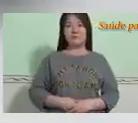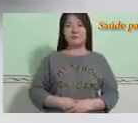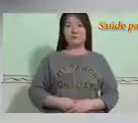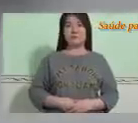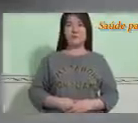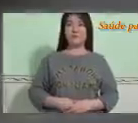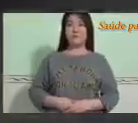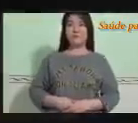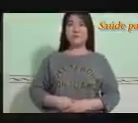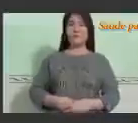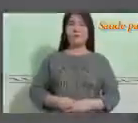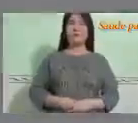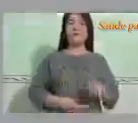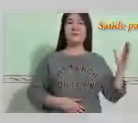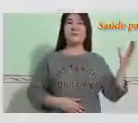SASBR4.